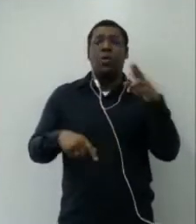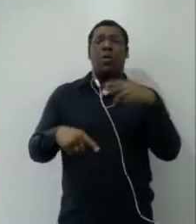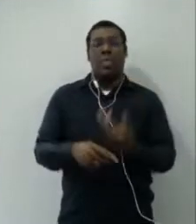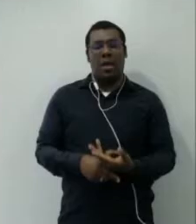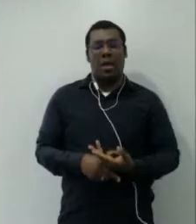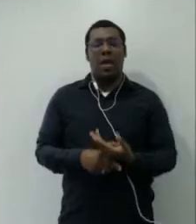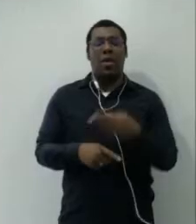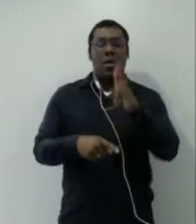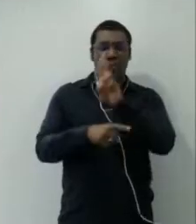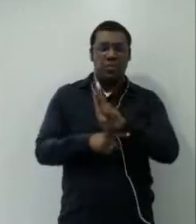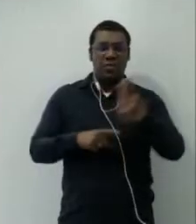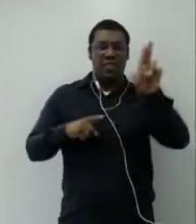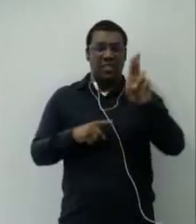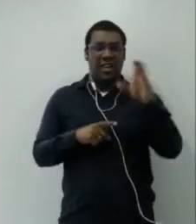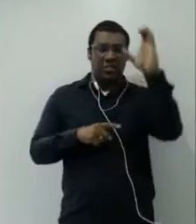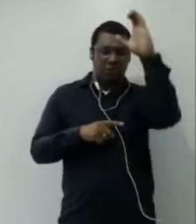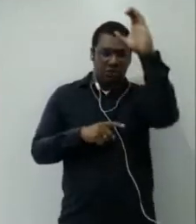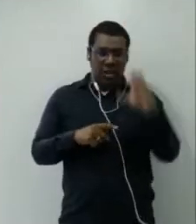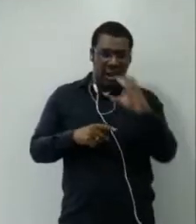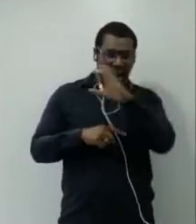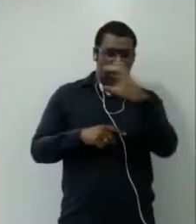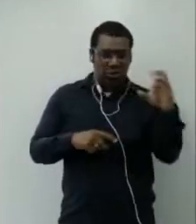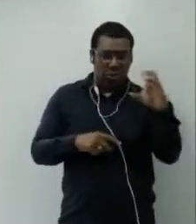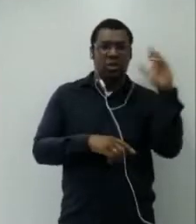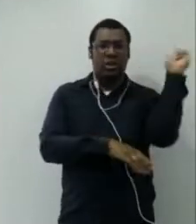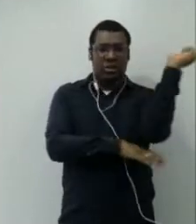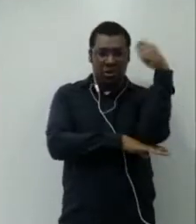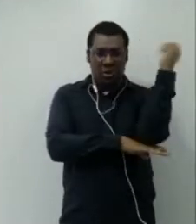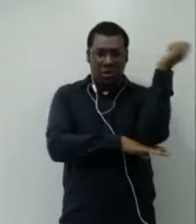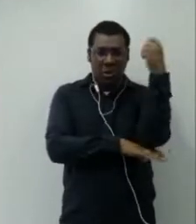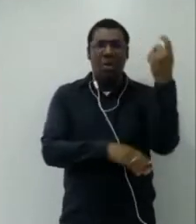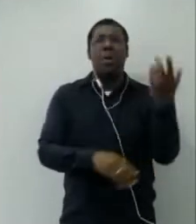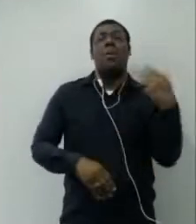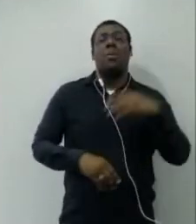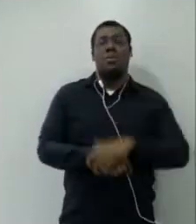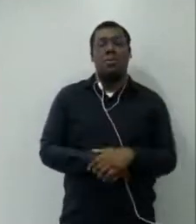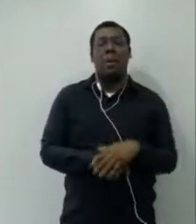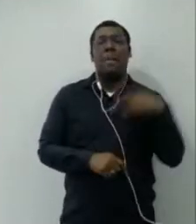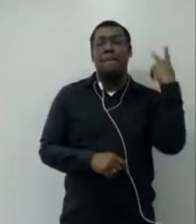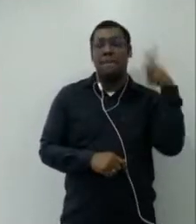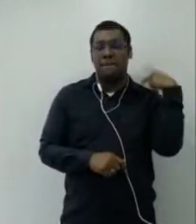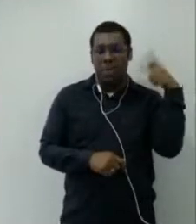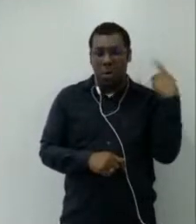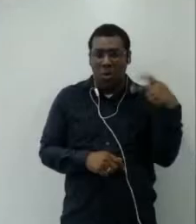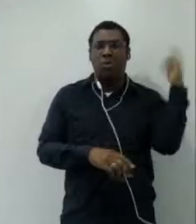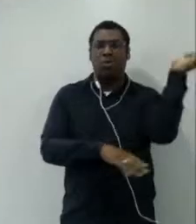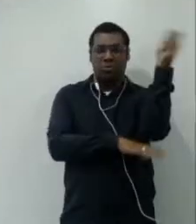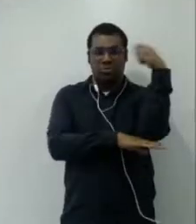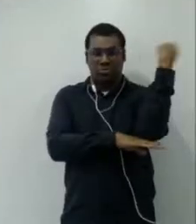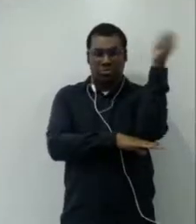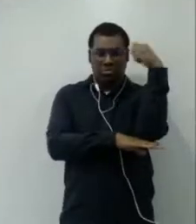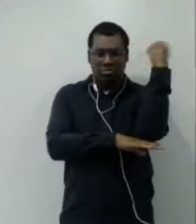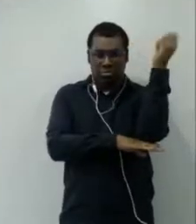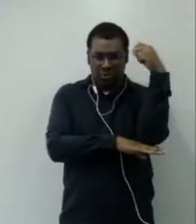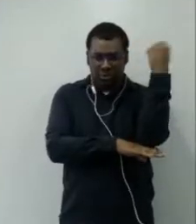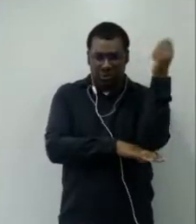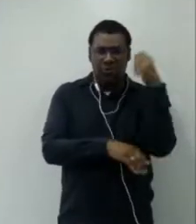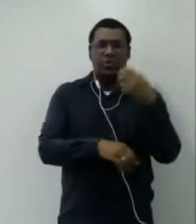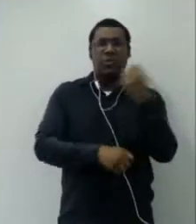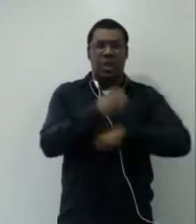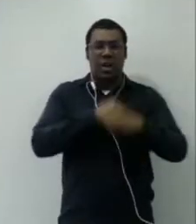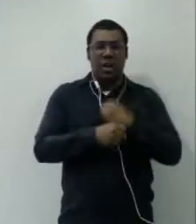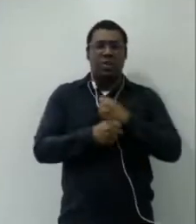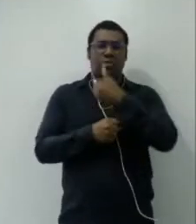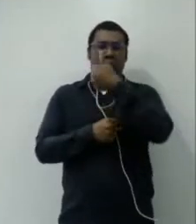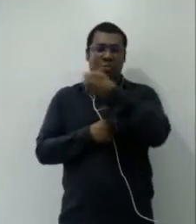Sul, foi promotor de justiça aprovado em primeiro lugar no concurso de 1984, ingressou na magistratura também